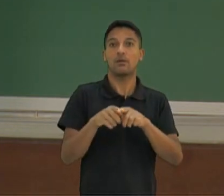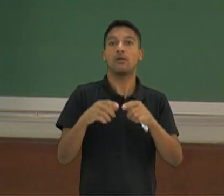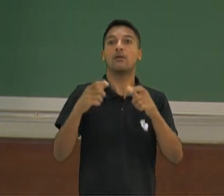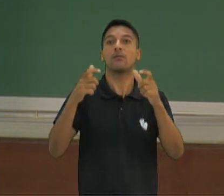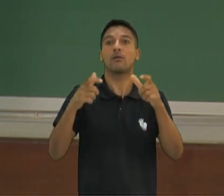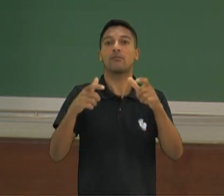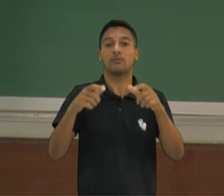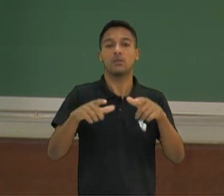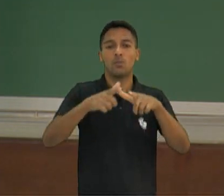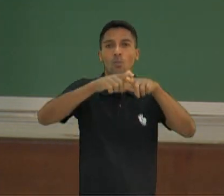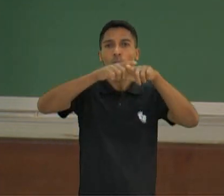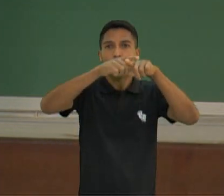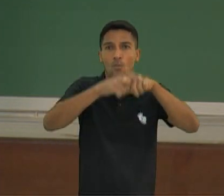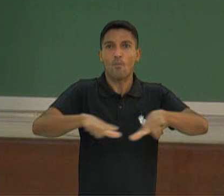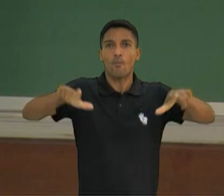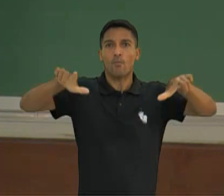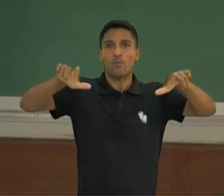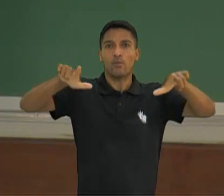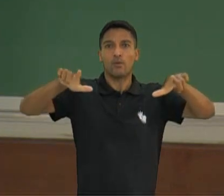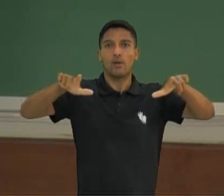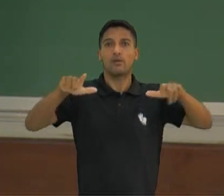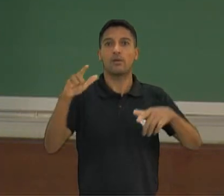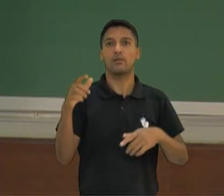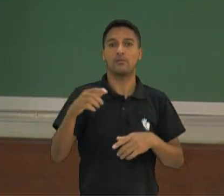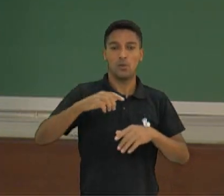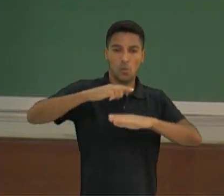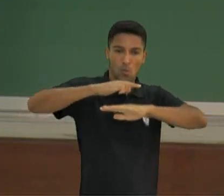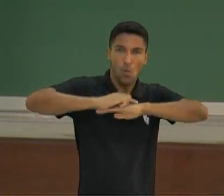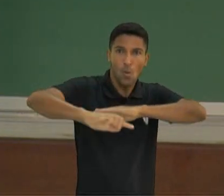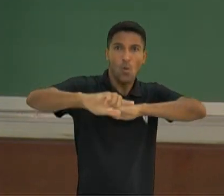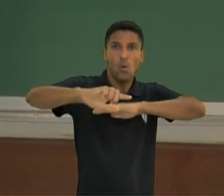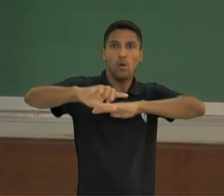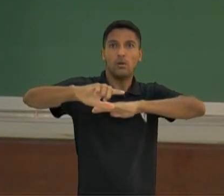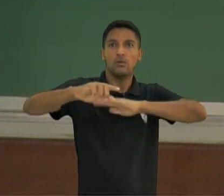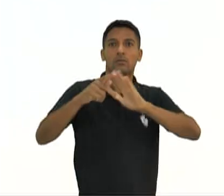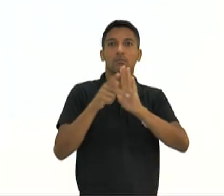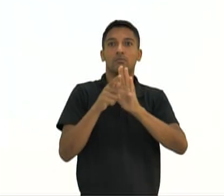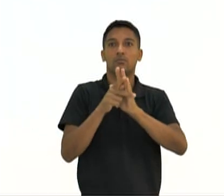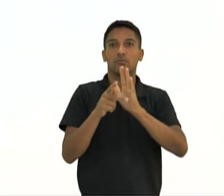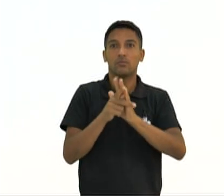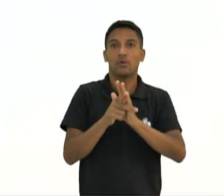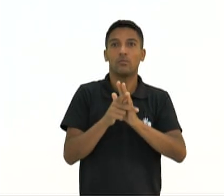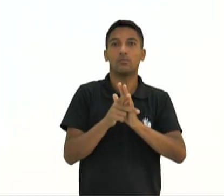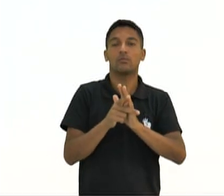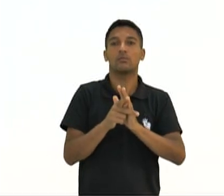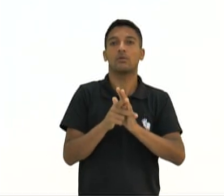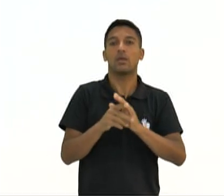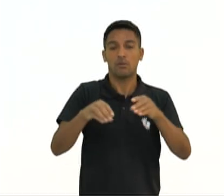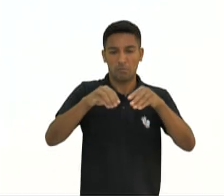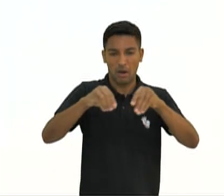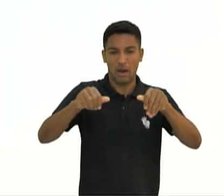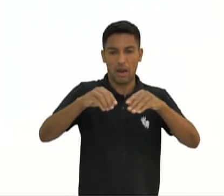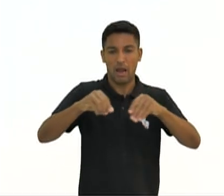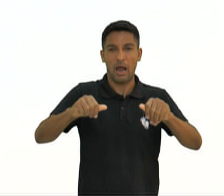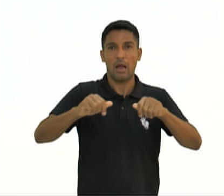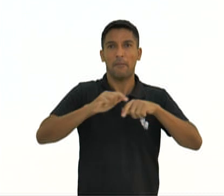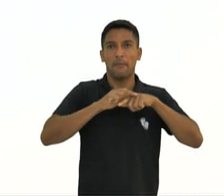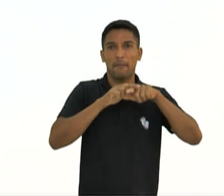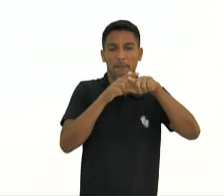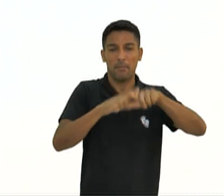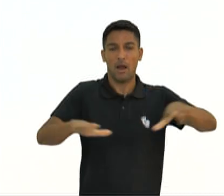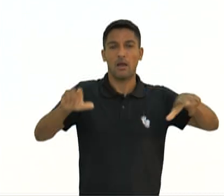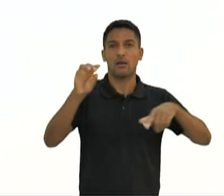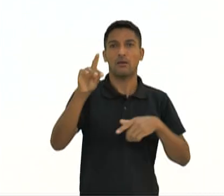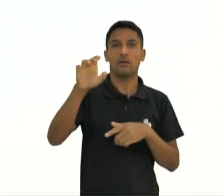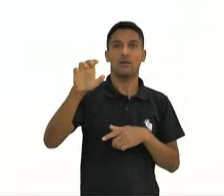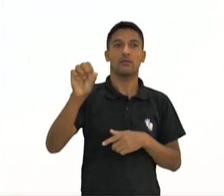mais profundidade esses escolhidos. Dentro dessa perspectiva, o mapinha da concentração populacional, veja que o continente africano